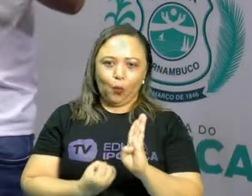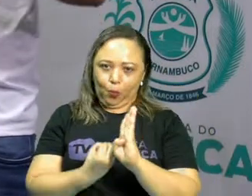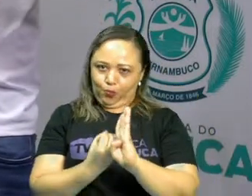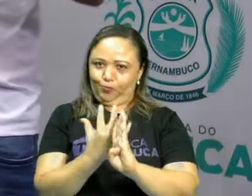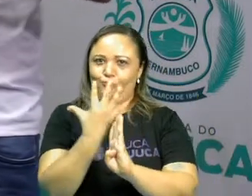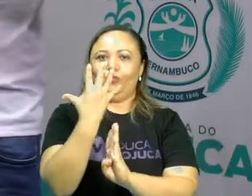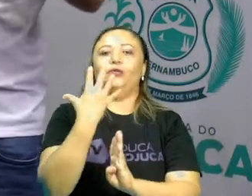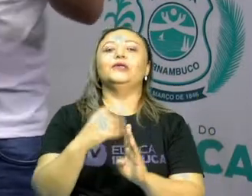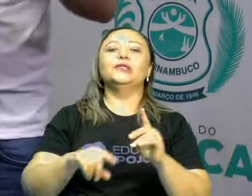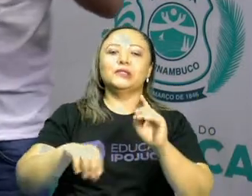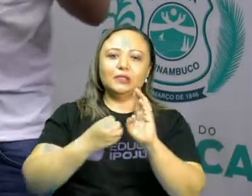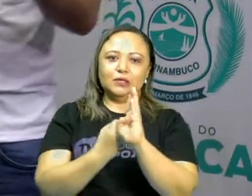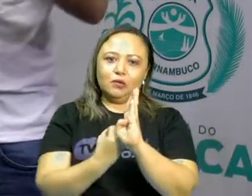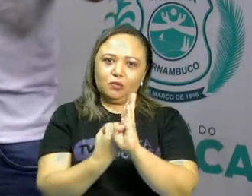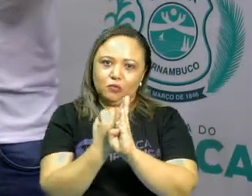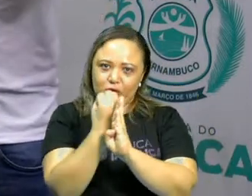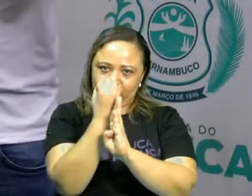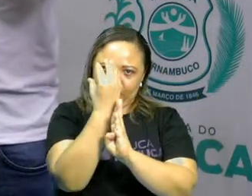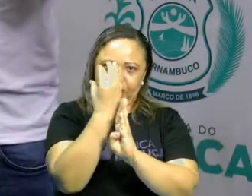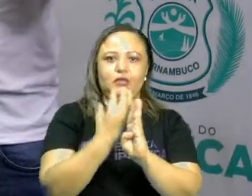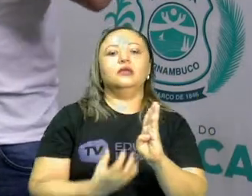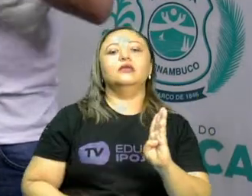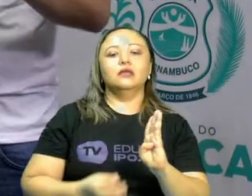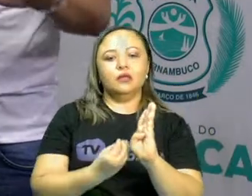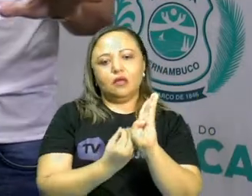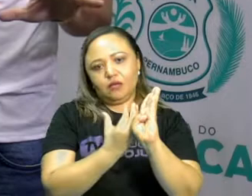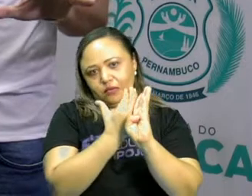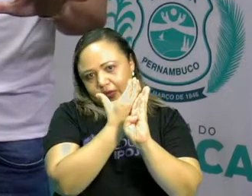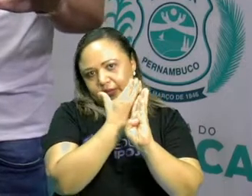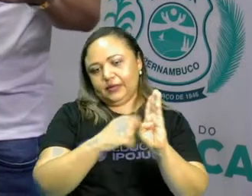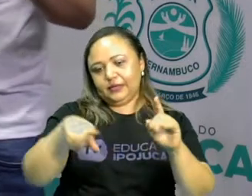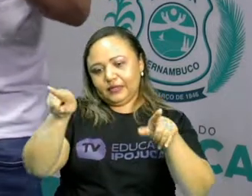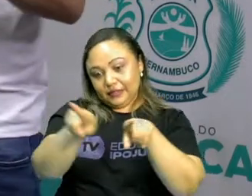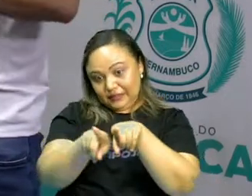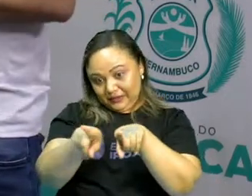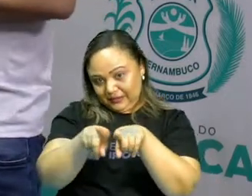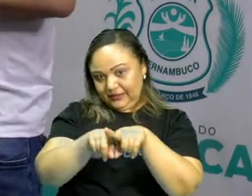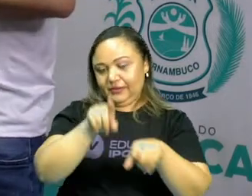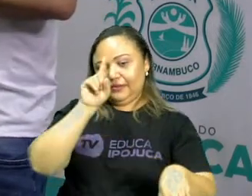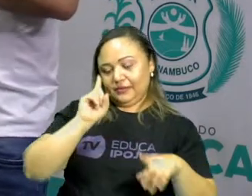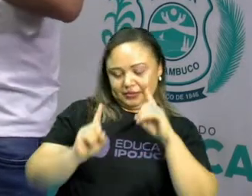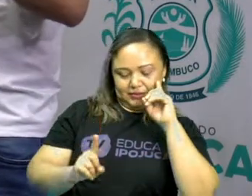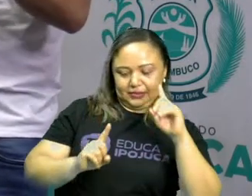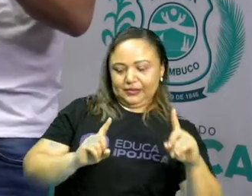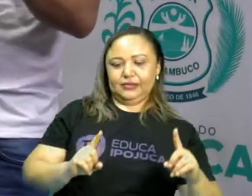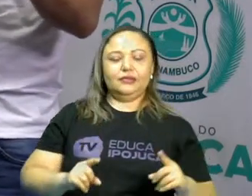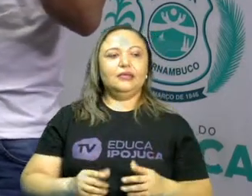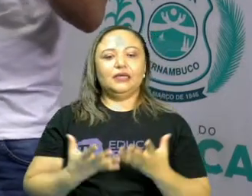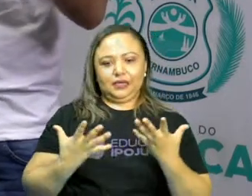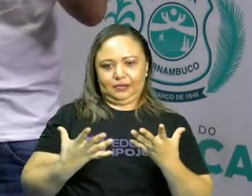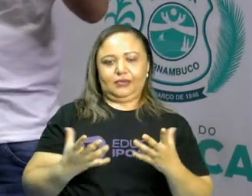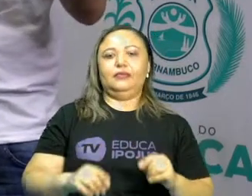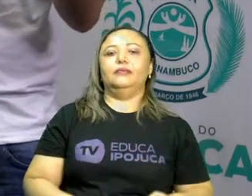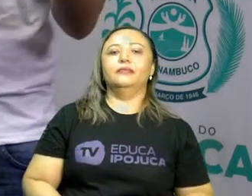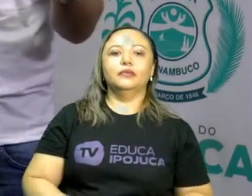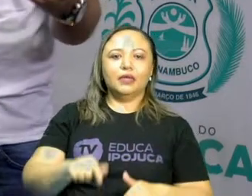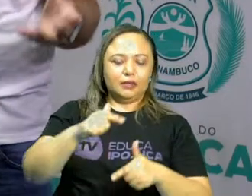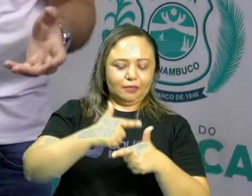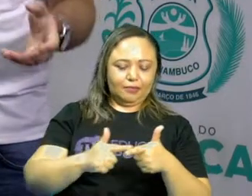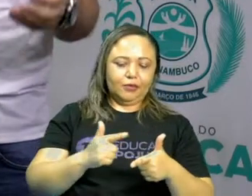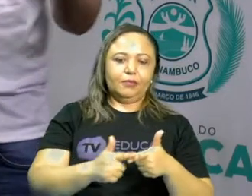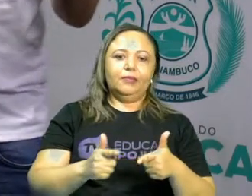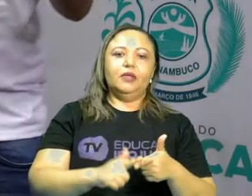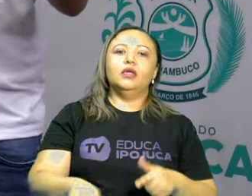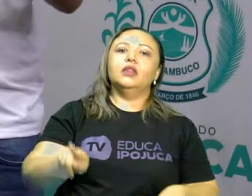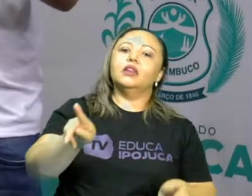eles também vão colaborar para que esse regime ele se acabe, certo? Também vamos ter os ideais iluministas,